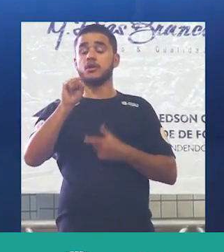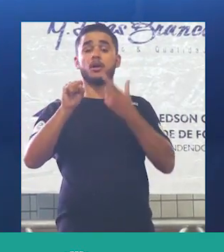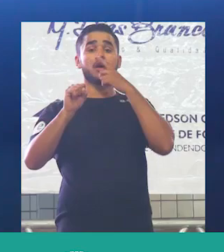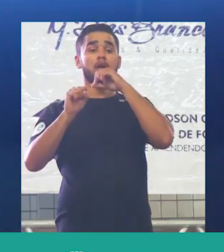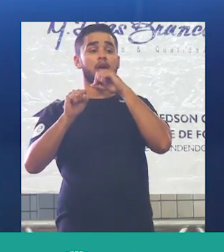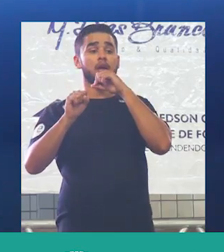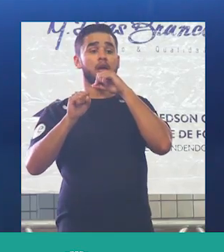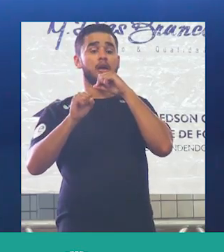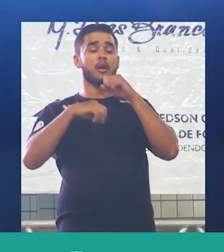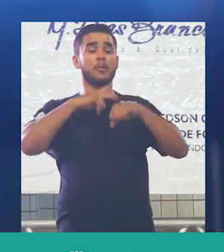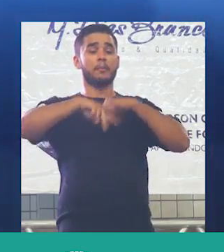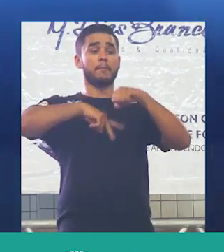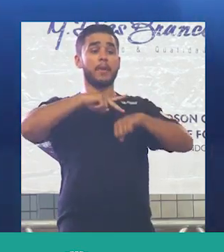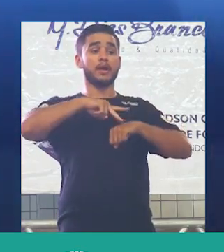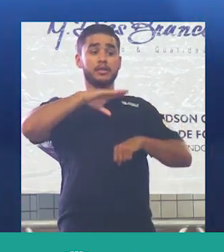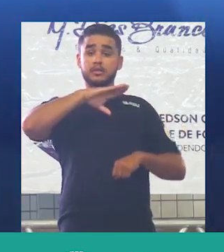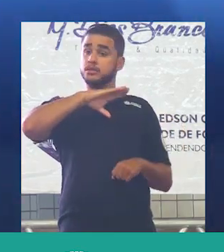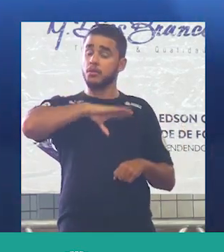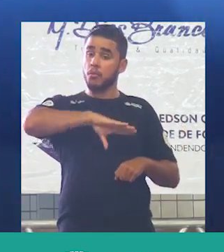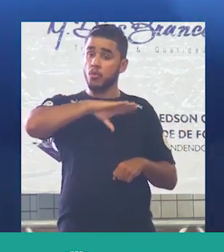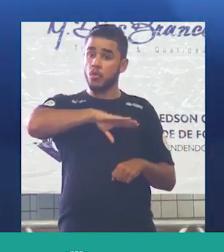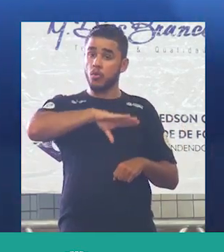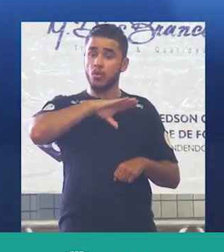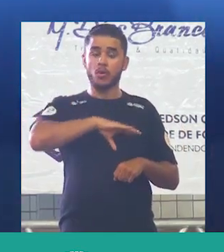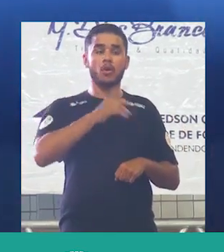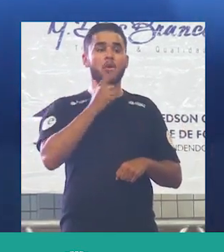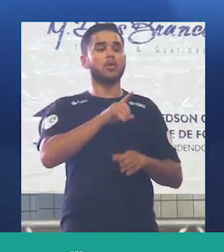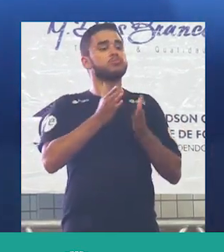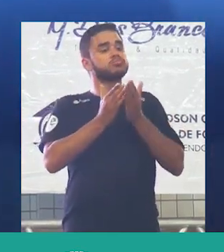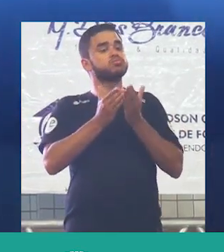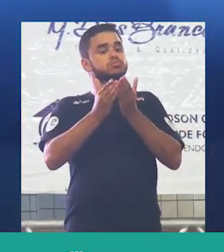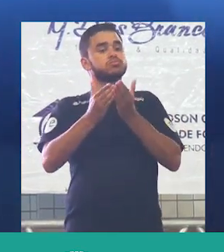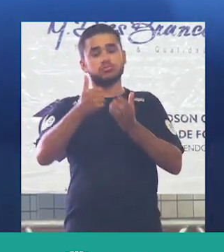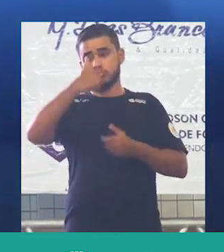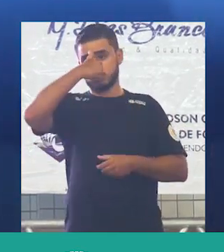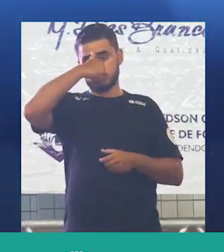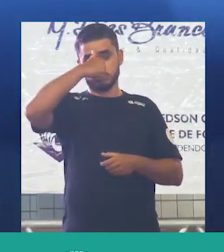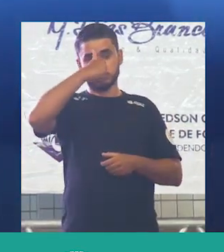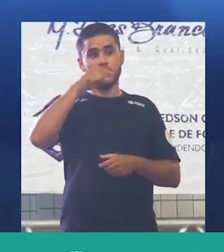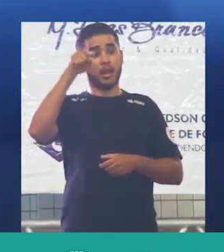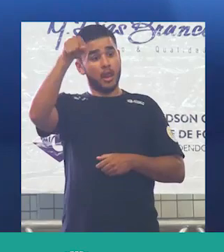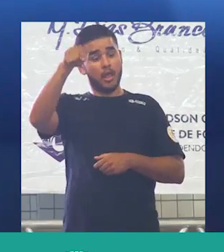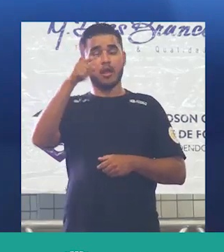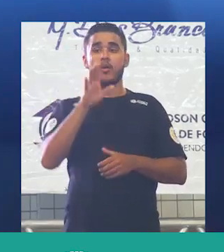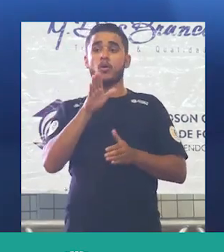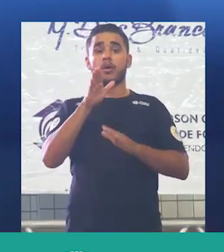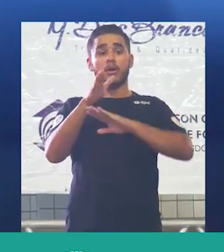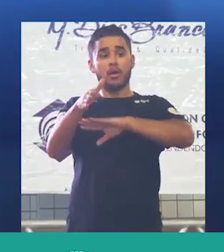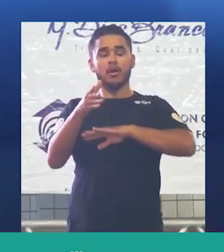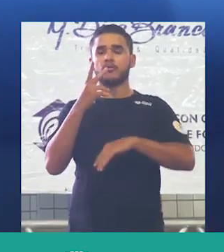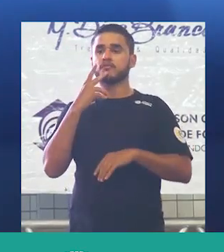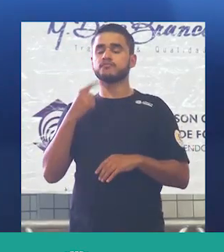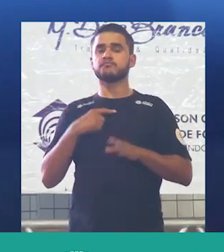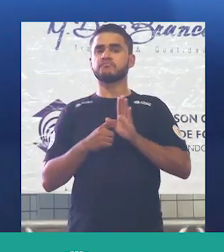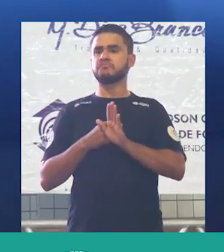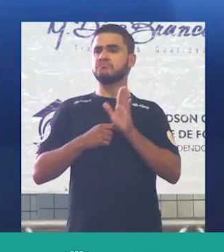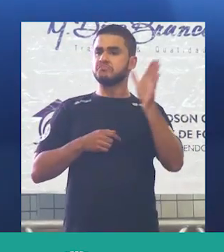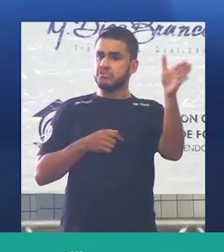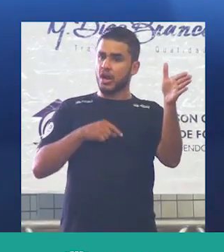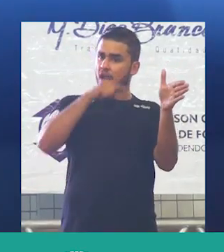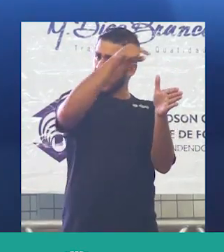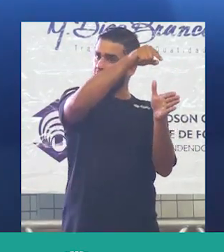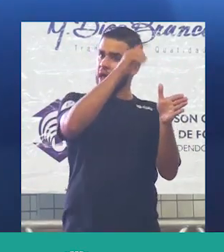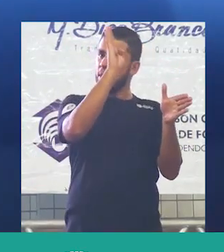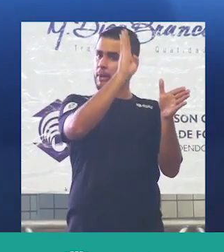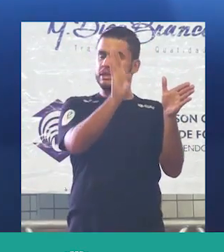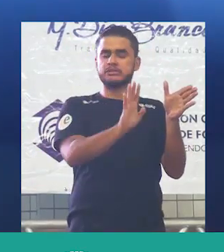chegado em Calicut, na Índia, e restabelecido o comércio das especiarias. Por isso que eles não vinham para cá. Eles